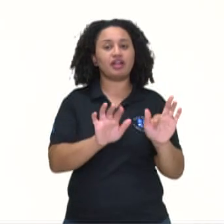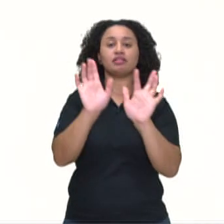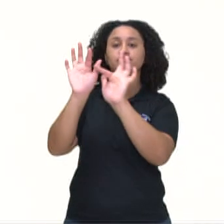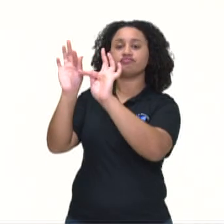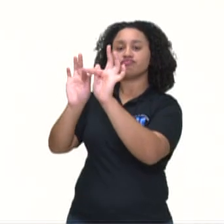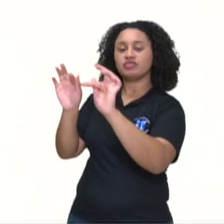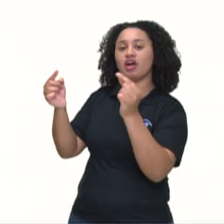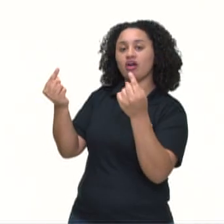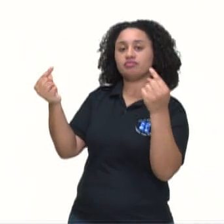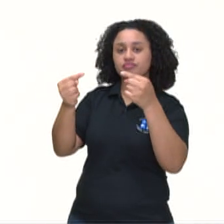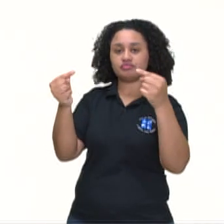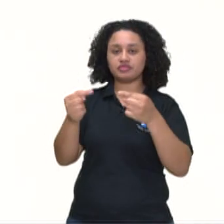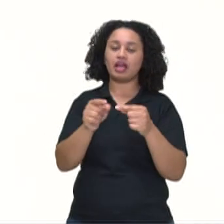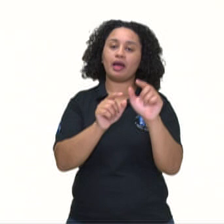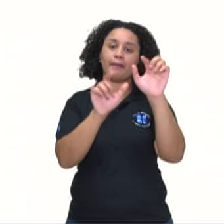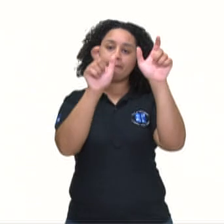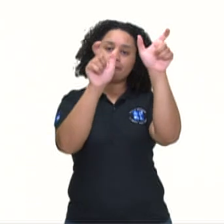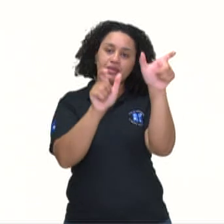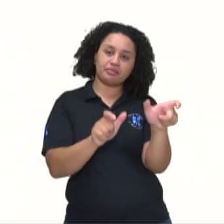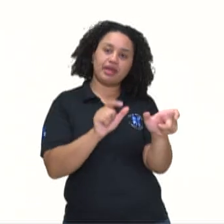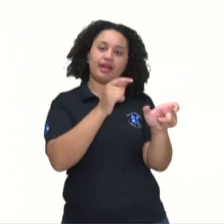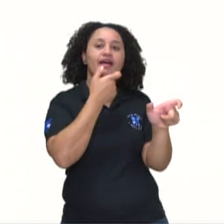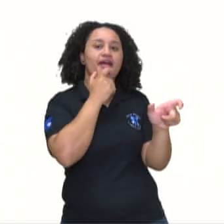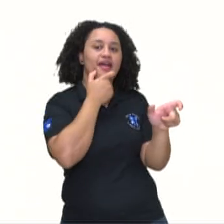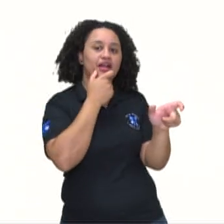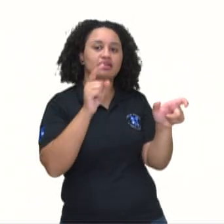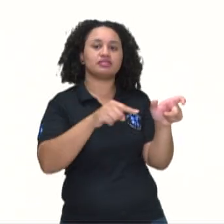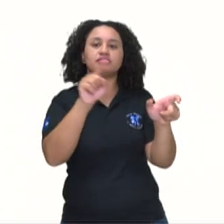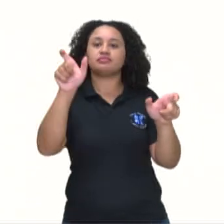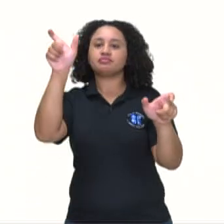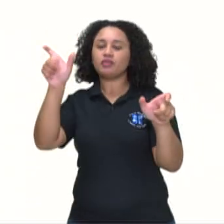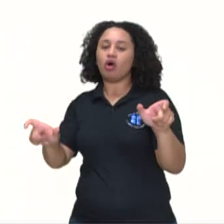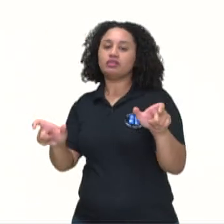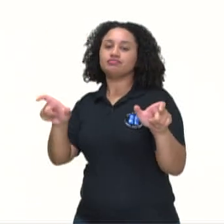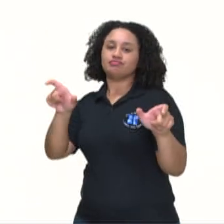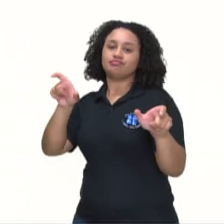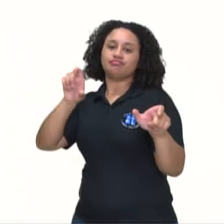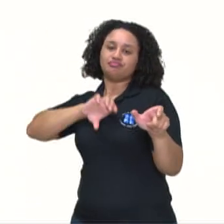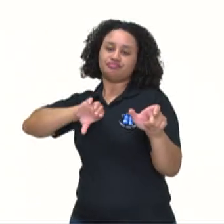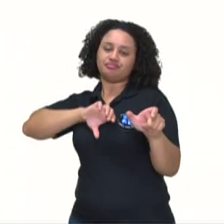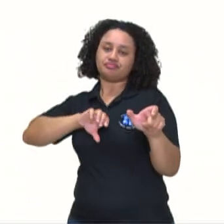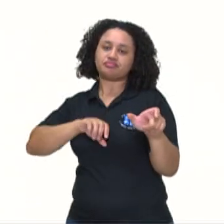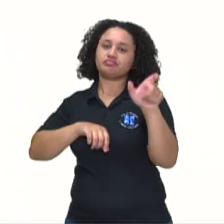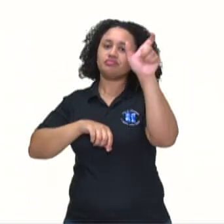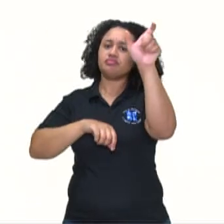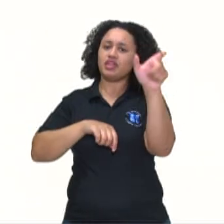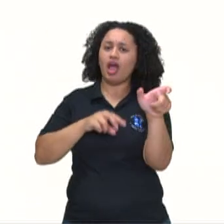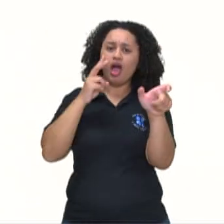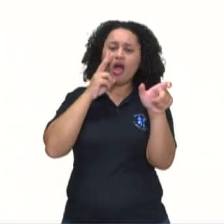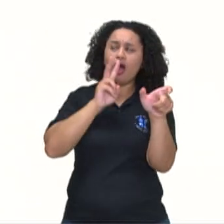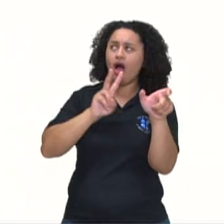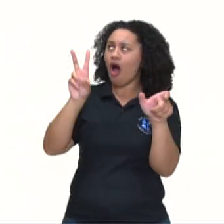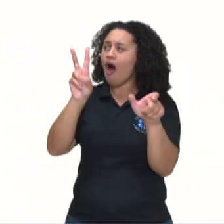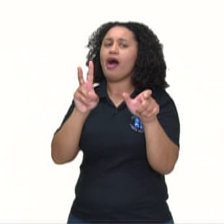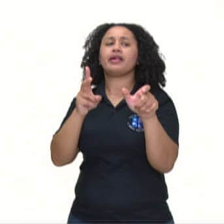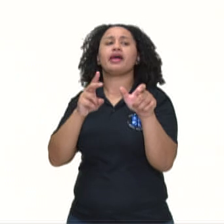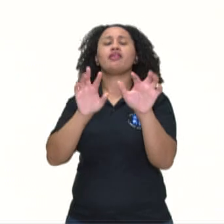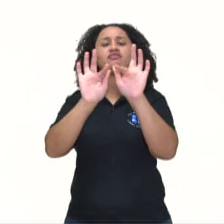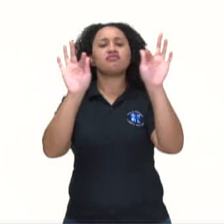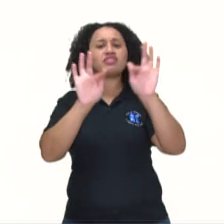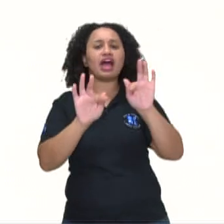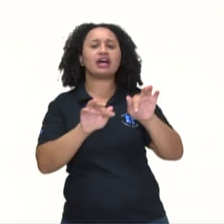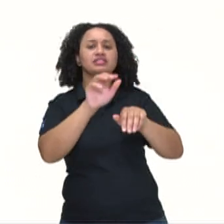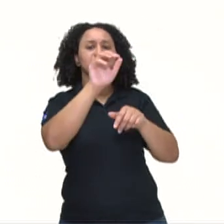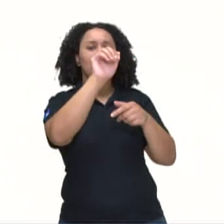parte está em inglês e a segunda parte nós temos a interpretação. Então nós temos It's why her grades are cruddy, letra